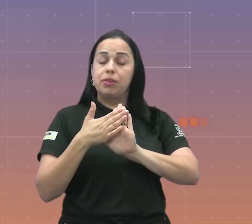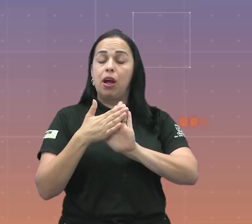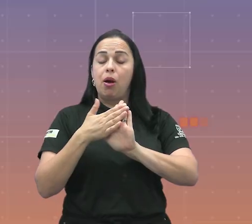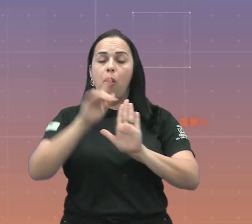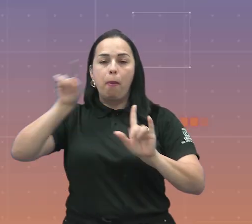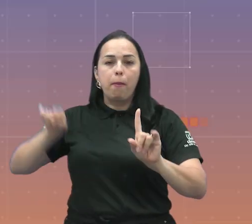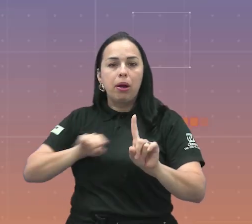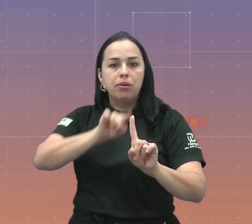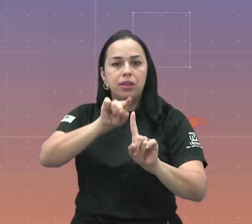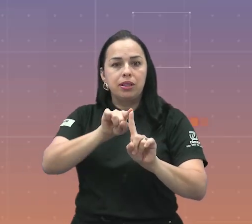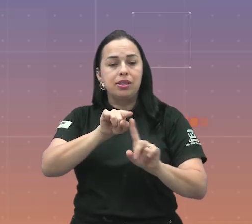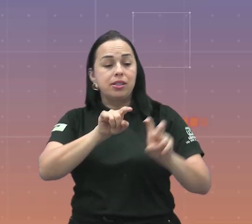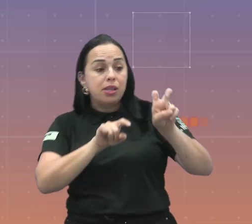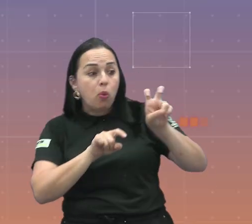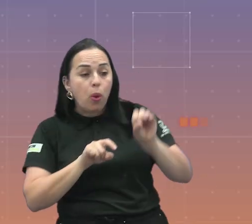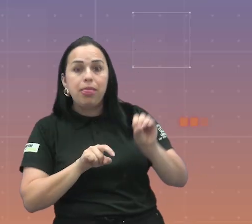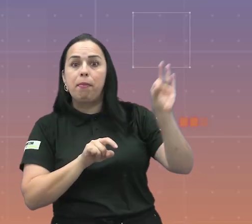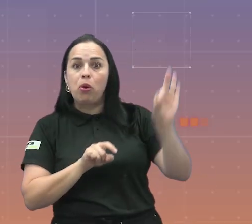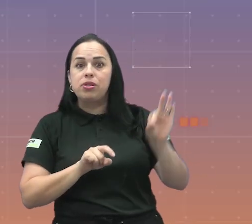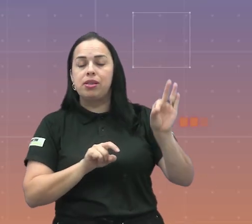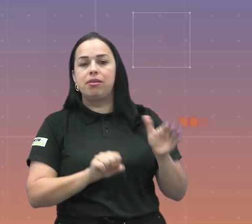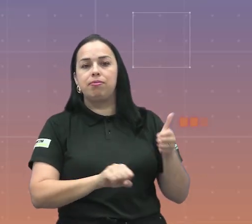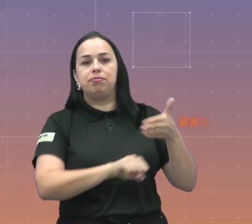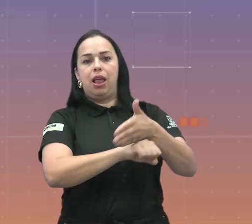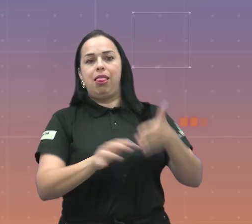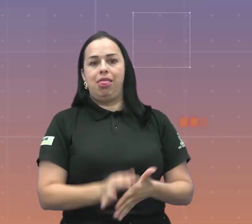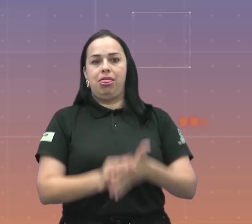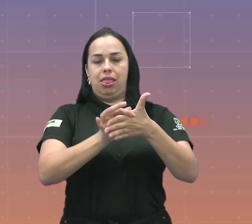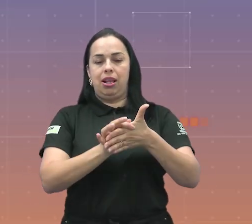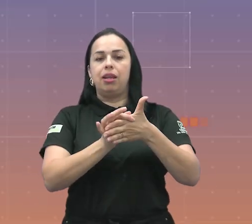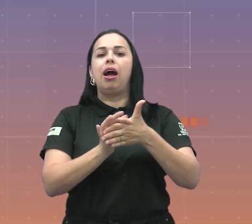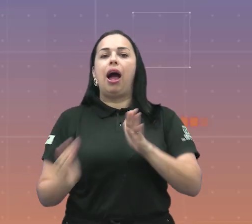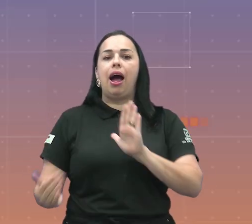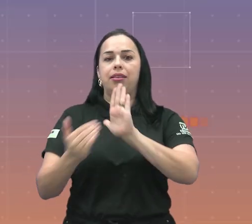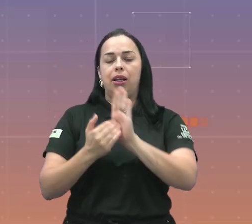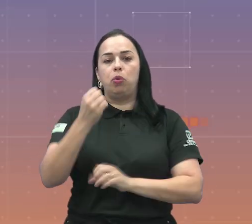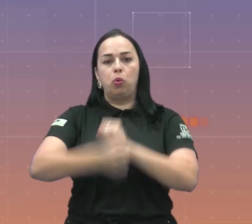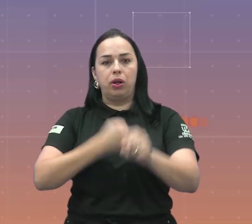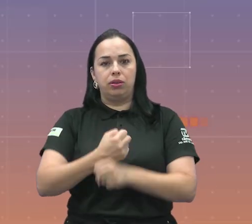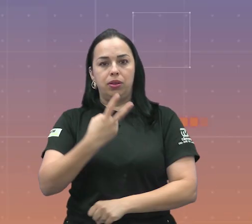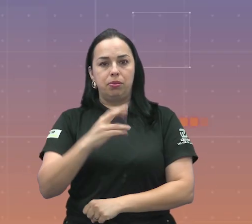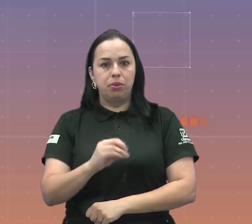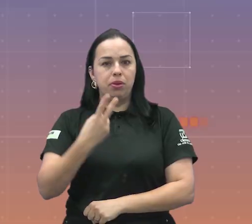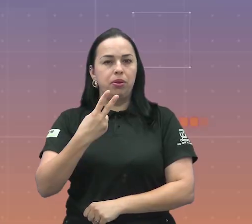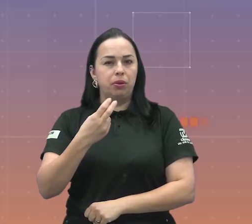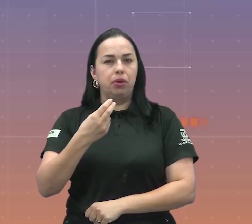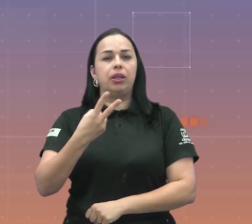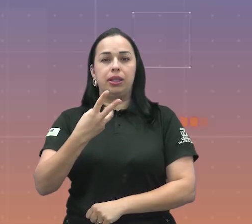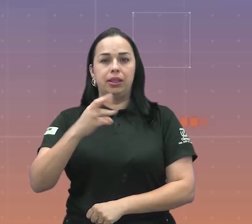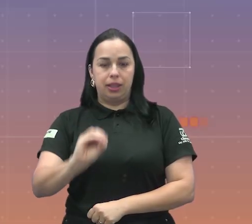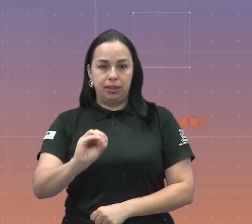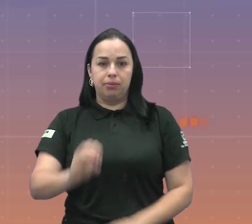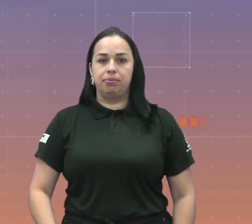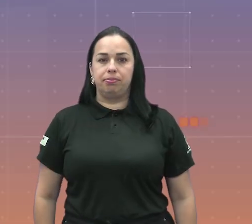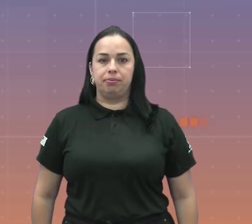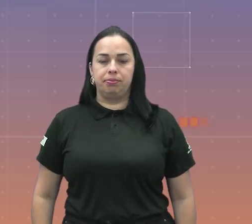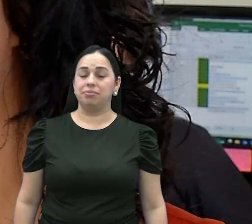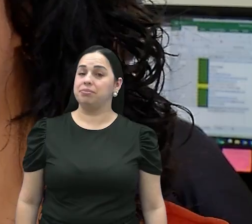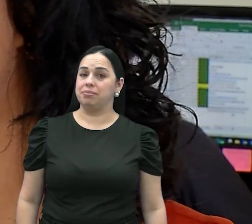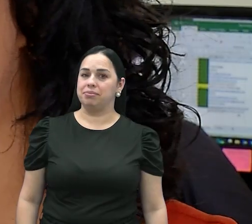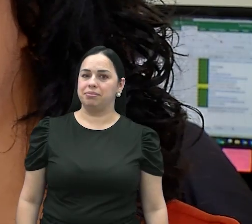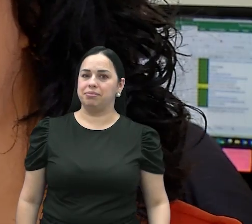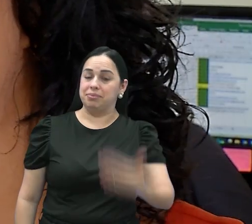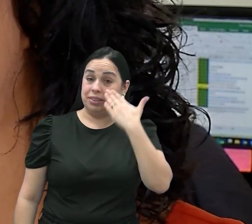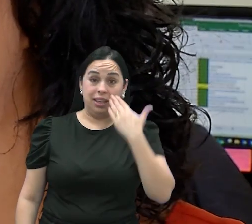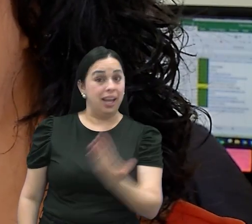Unidas, propõe um pacto global. A meta é ter 50% de mulheres na alta liderança até 2030.